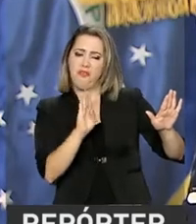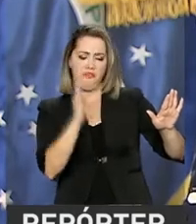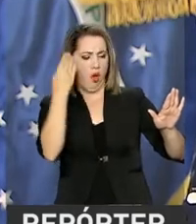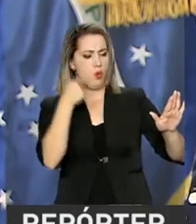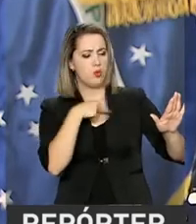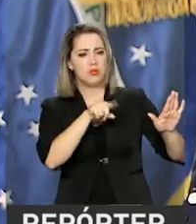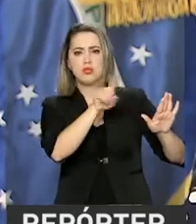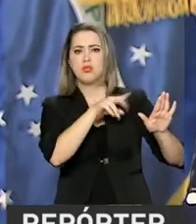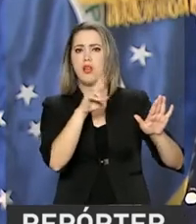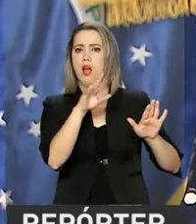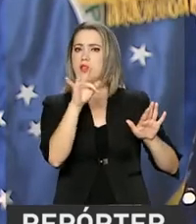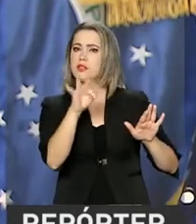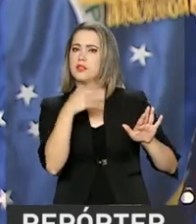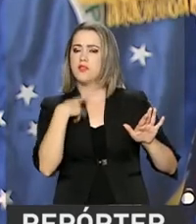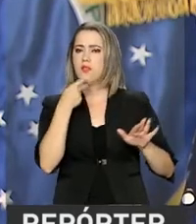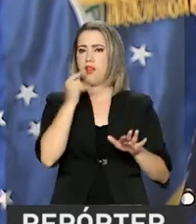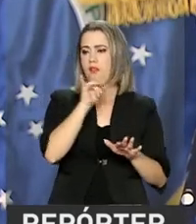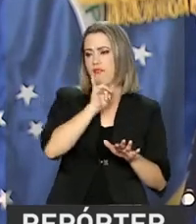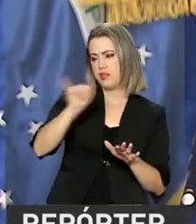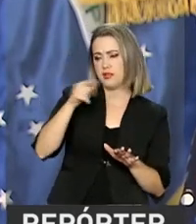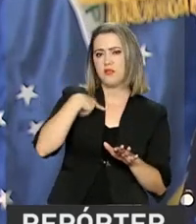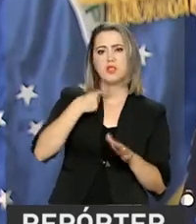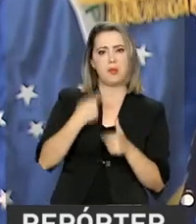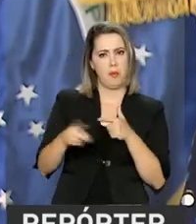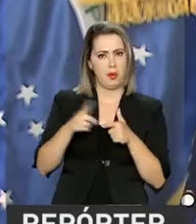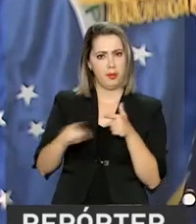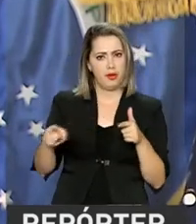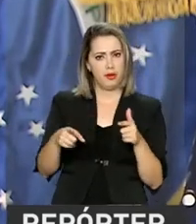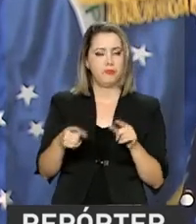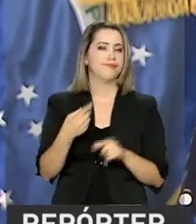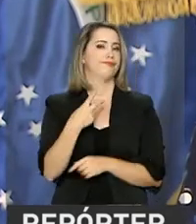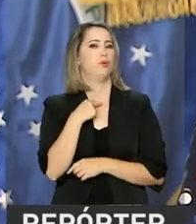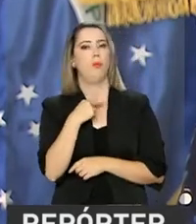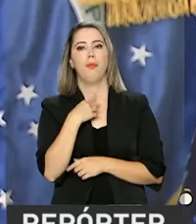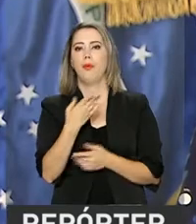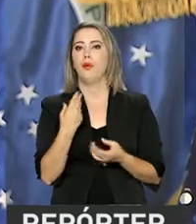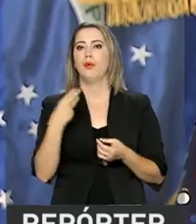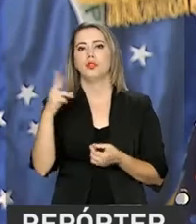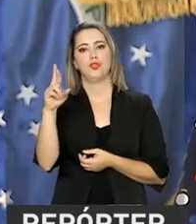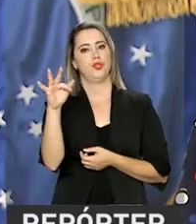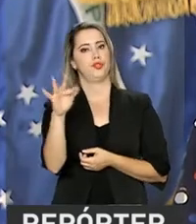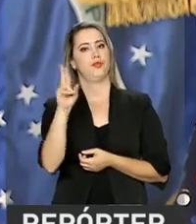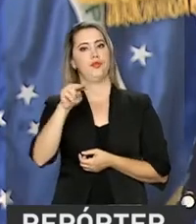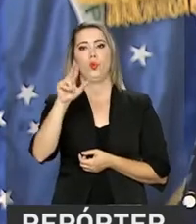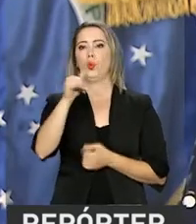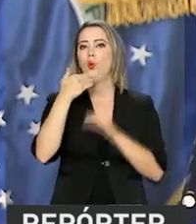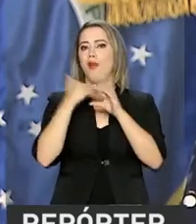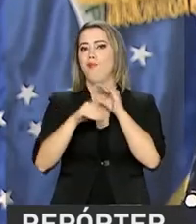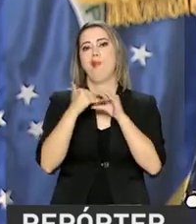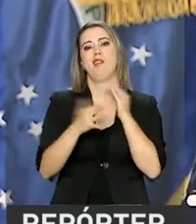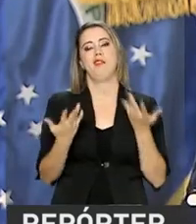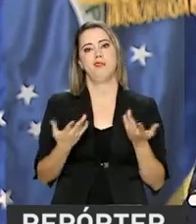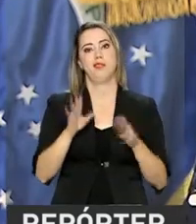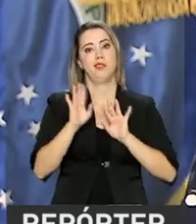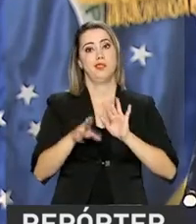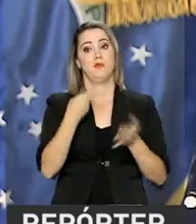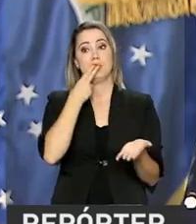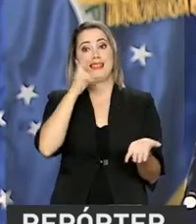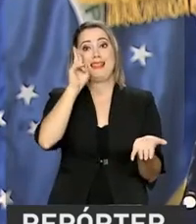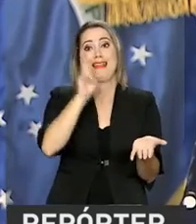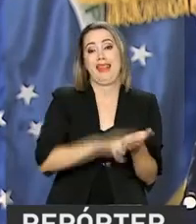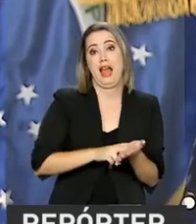diz que você caiu na malha a receita federal não mandou esse tipo de e mail ela demanda normalmente uma notificação